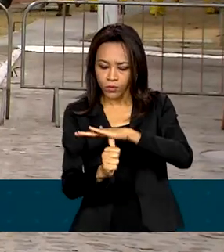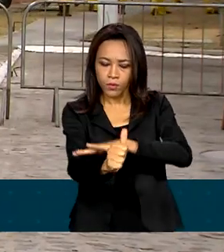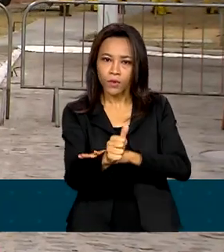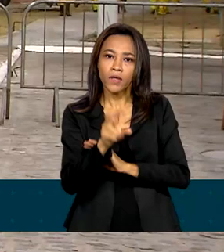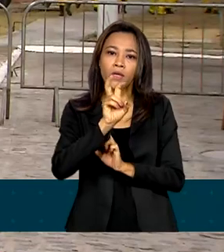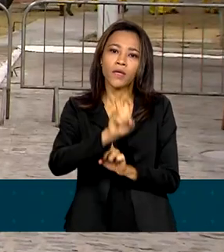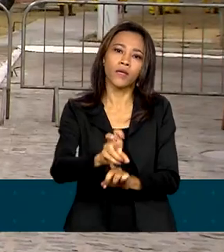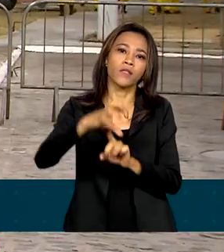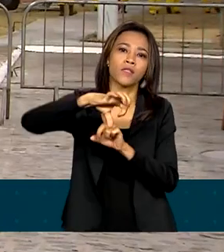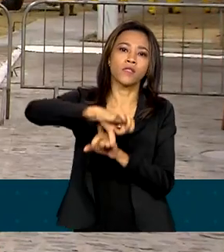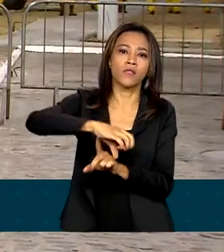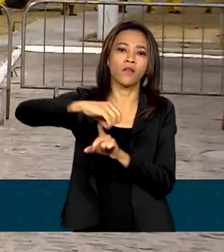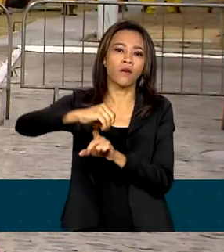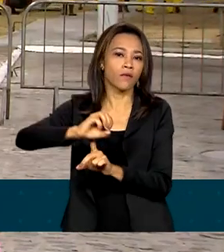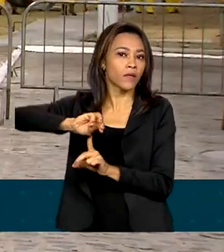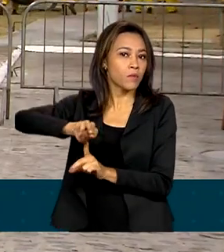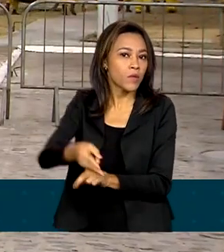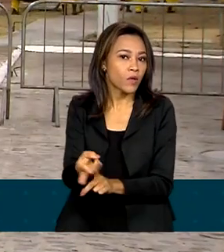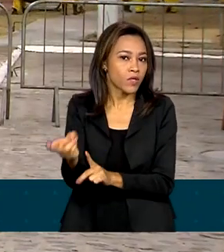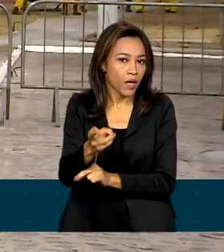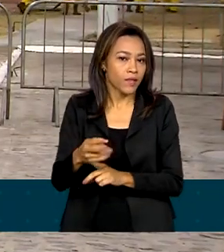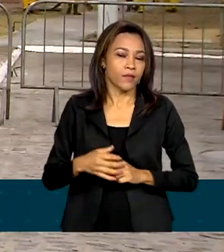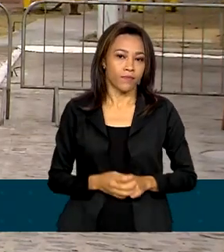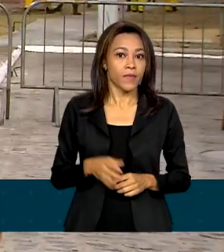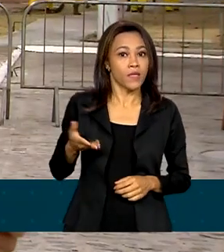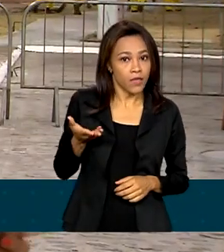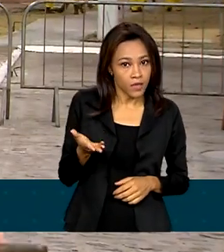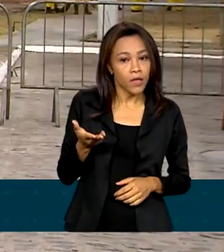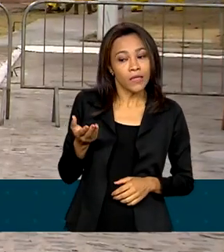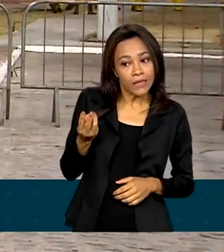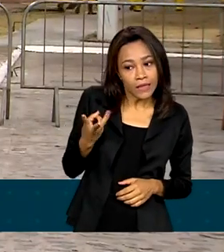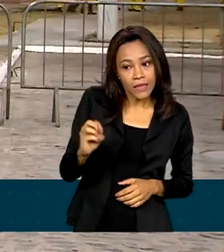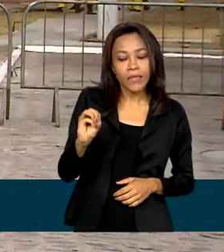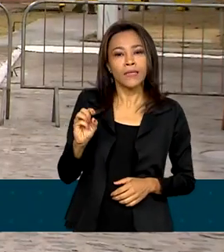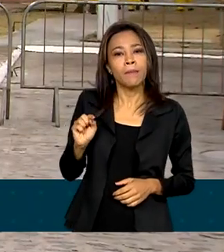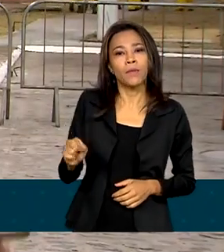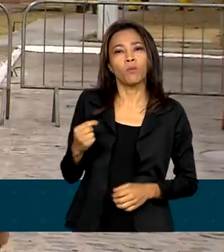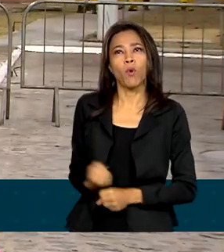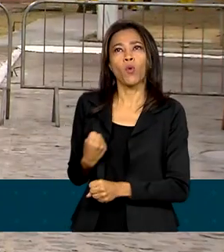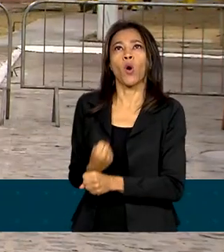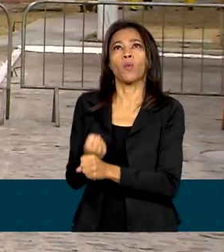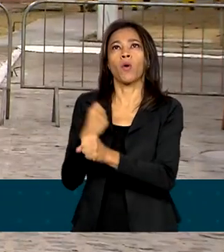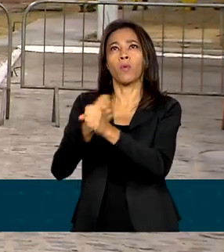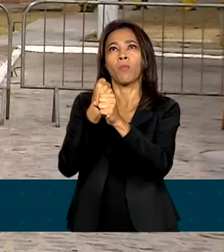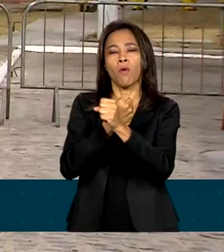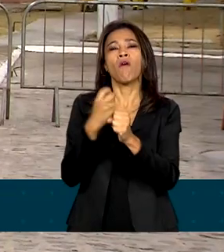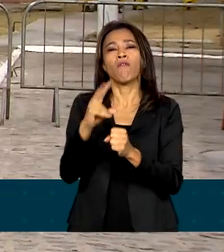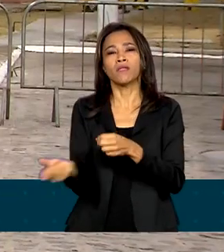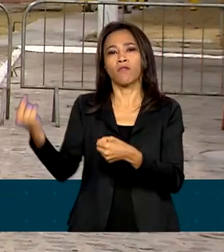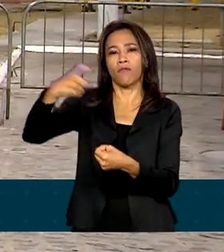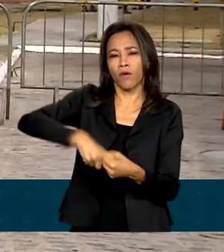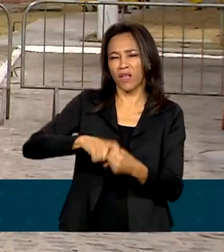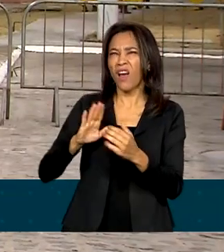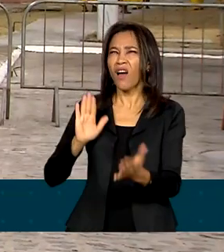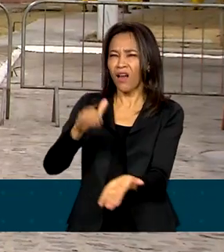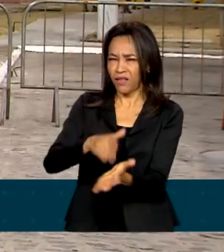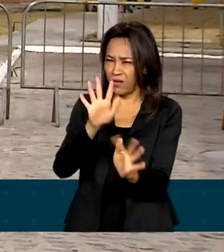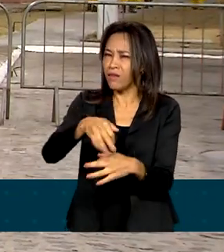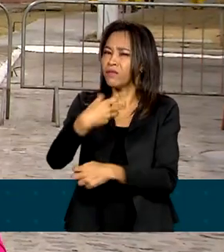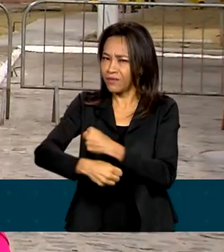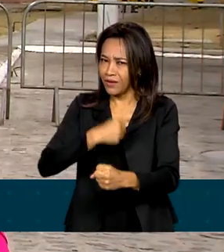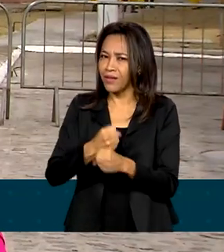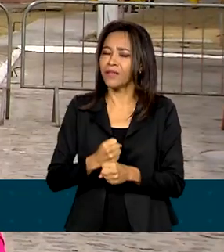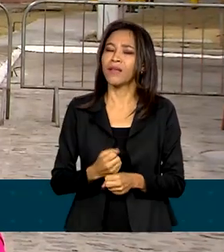590 milhões de reais. Além disso, 30 mil obras devem ser retomadas até o fim do ano e a expectativa é que